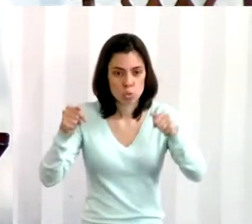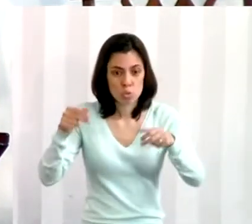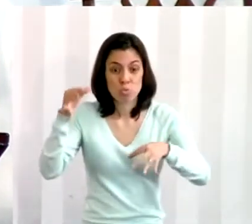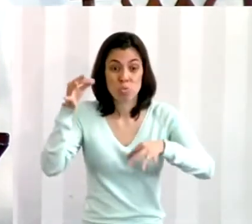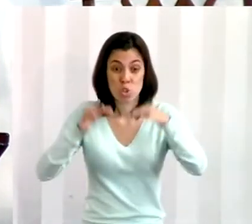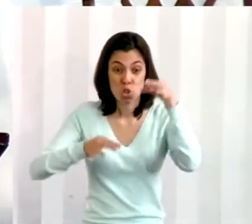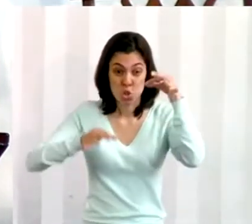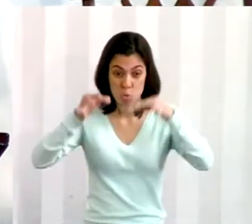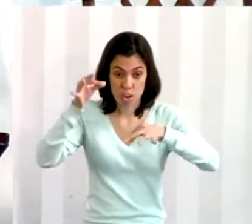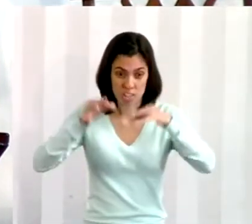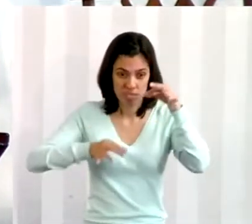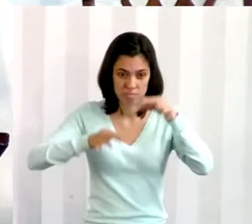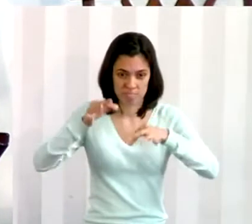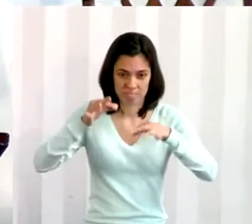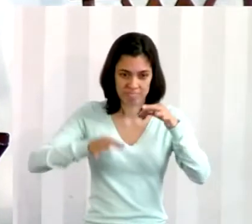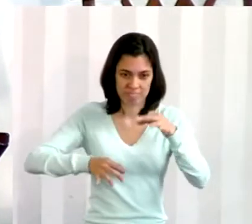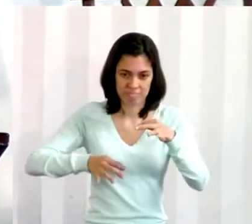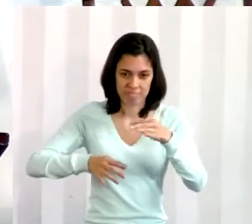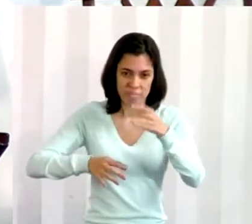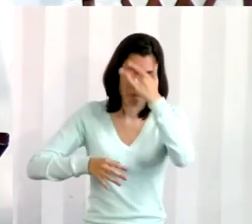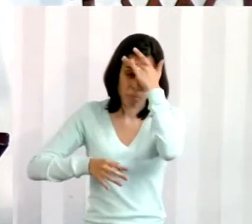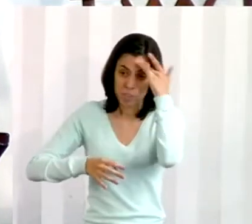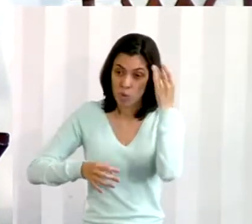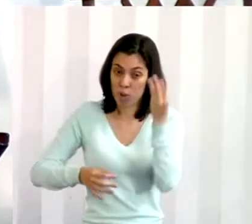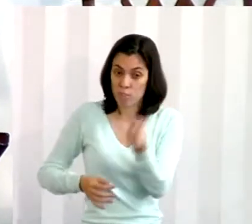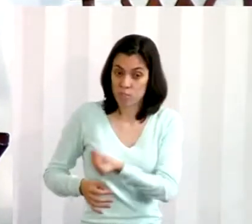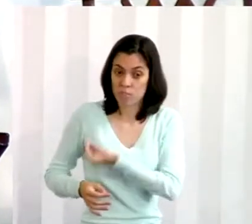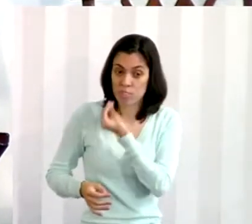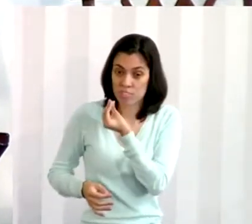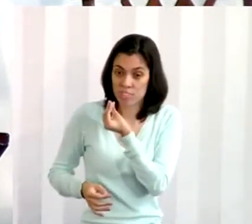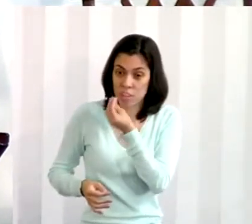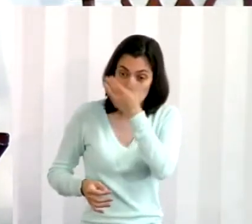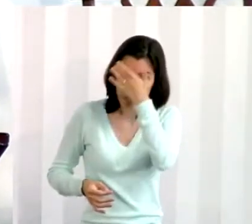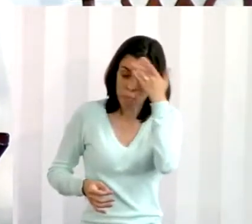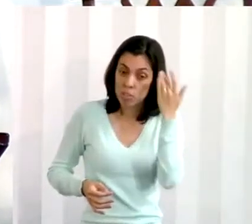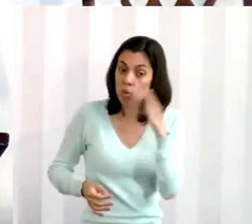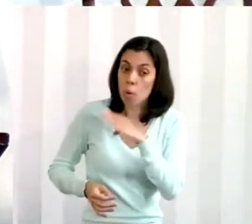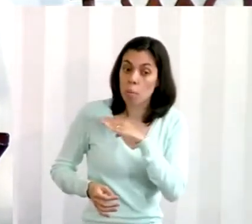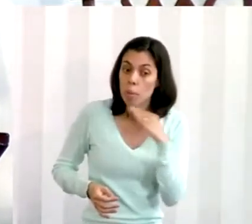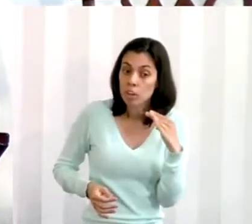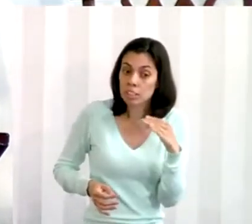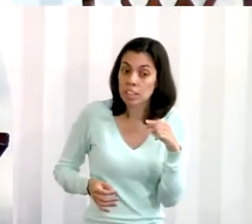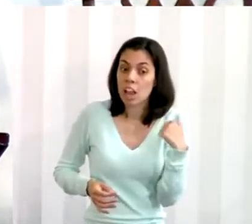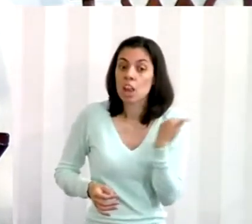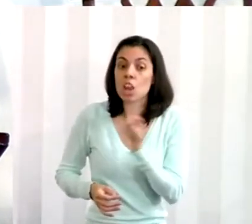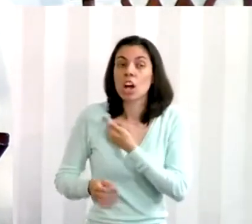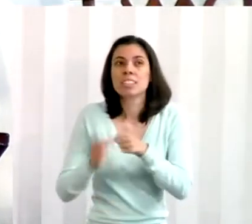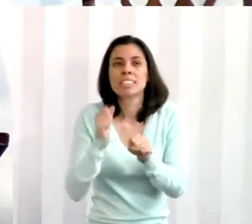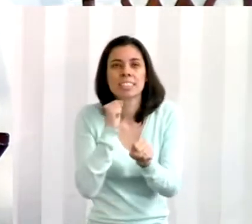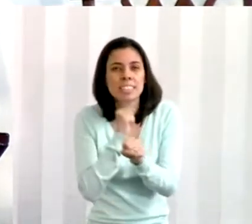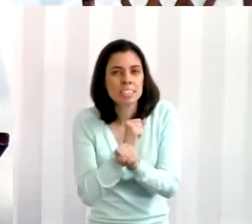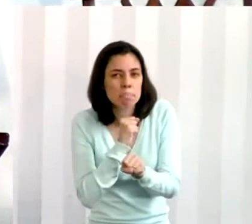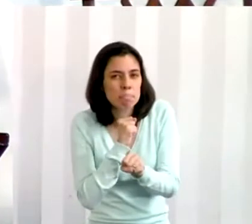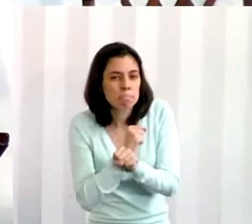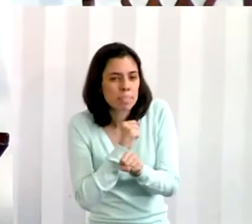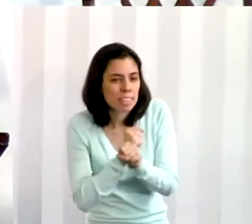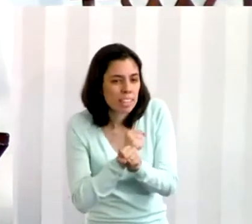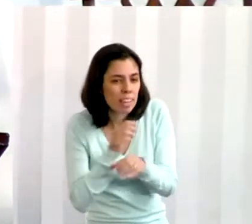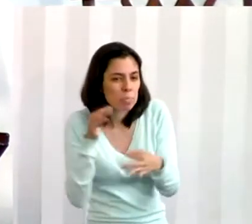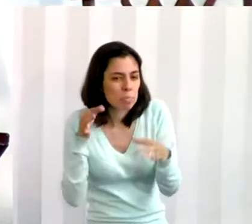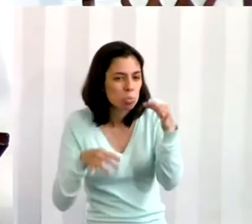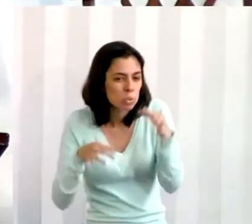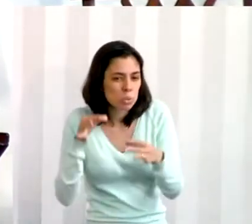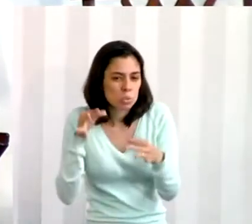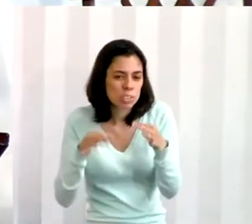vivos e mortos. Nós esperamos o juiz aparecer e ele aparecerá com a